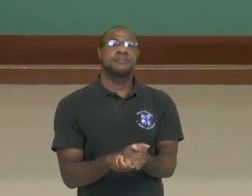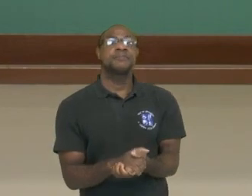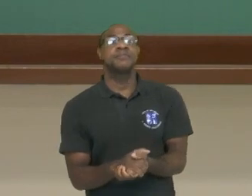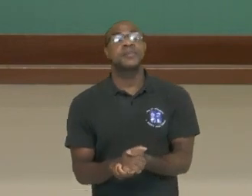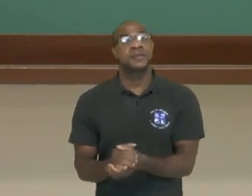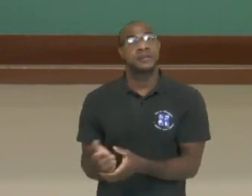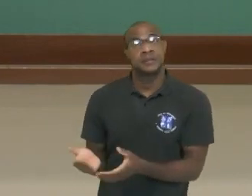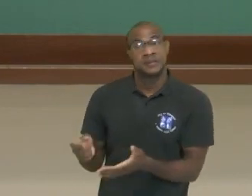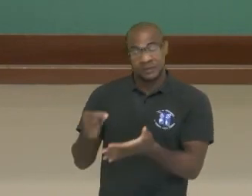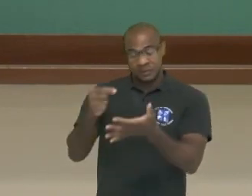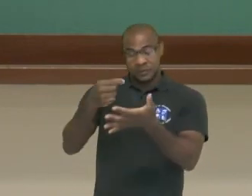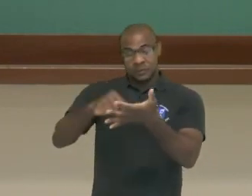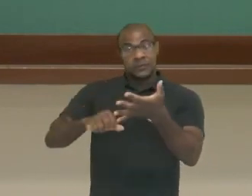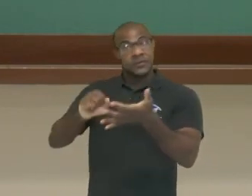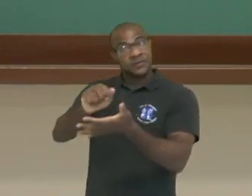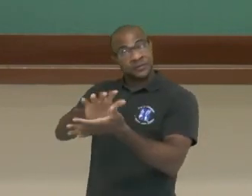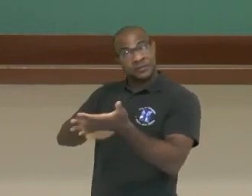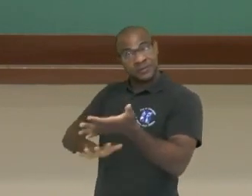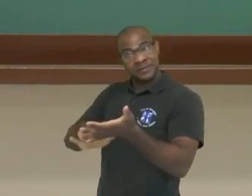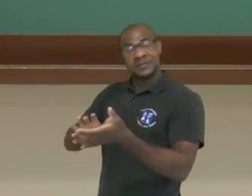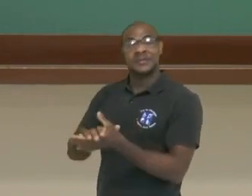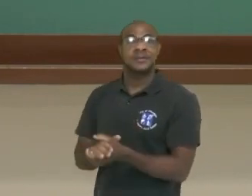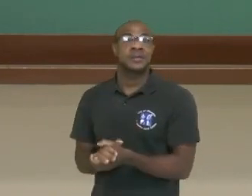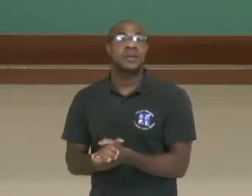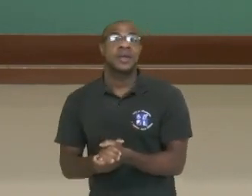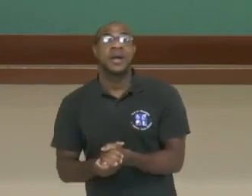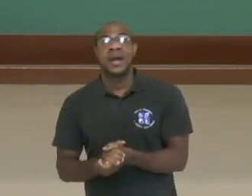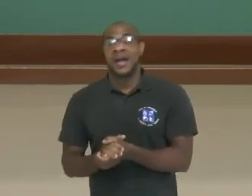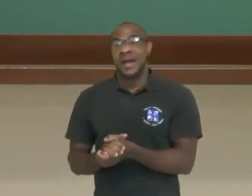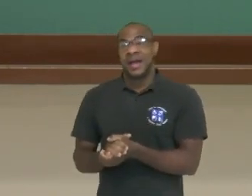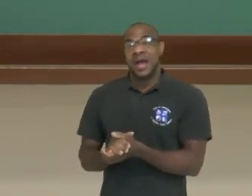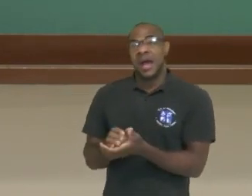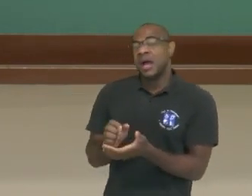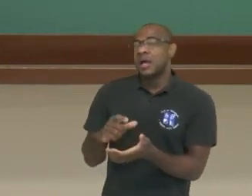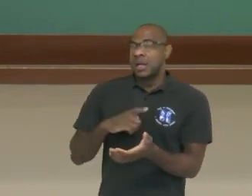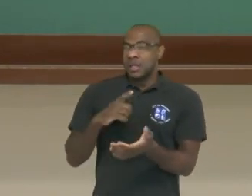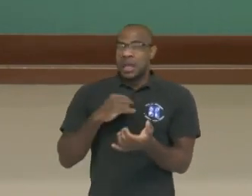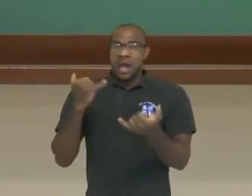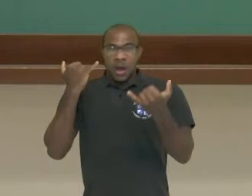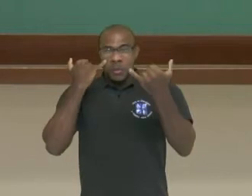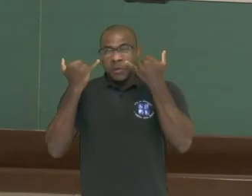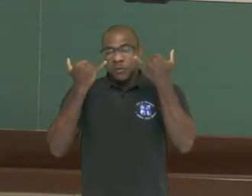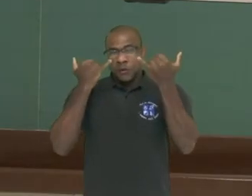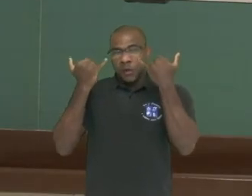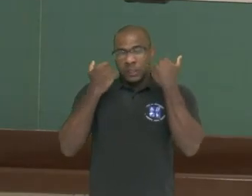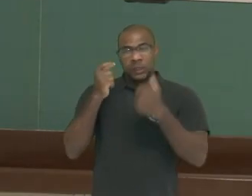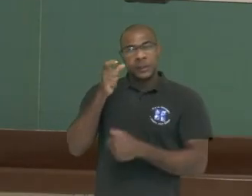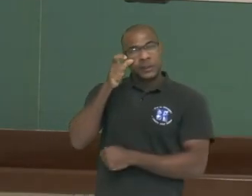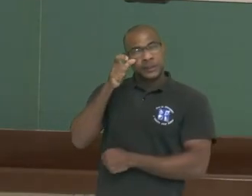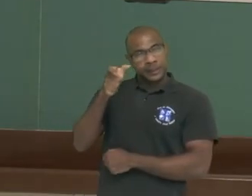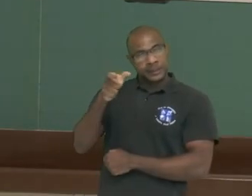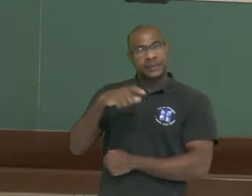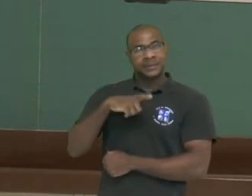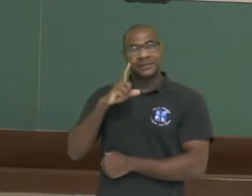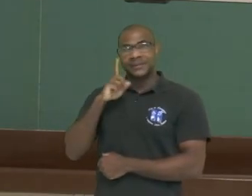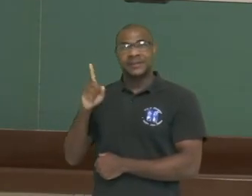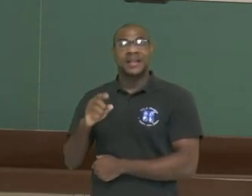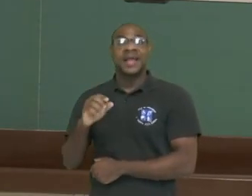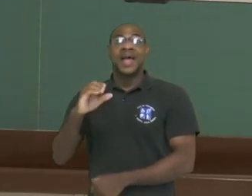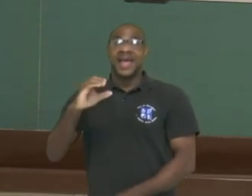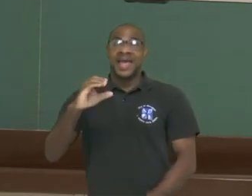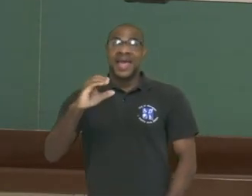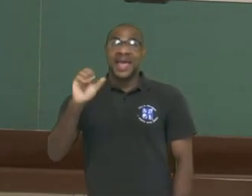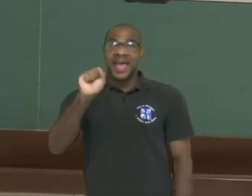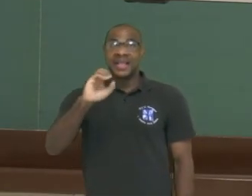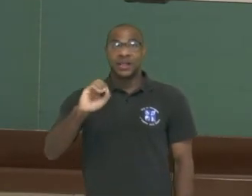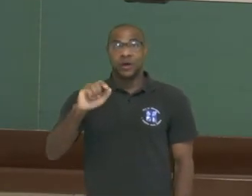Vamos para a correção da atividade? Olha só, o exercício traz algumas informações bem interessantes sobre o SO2 e o